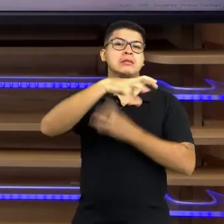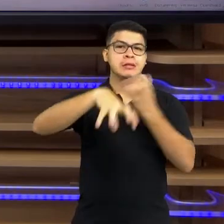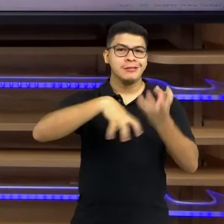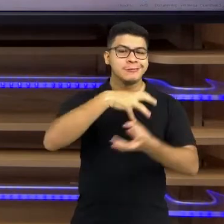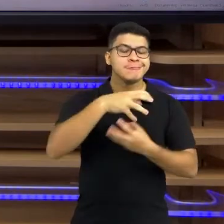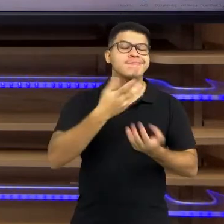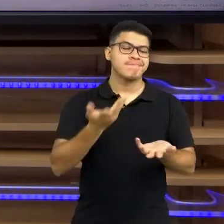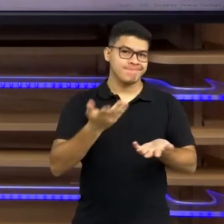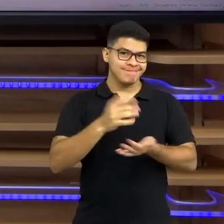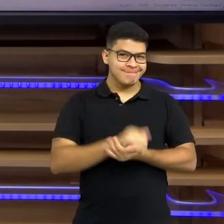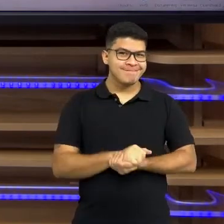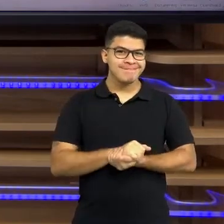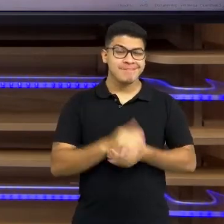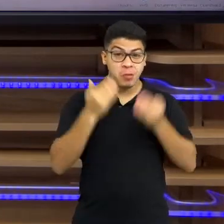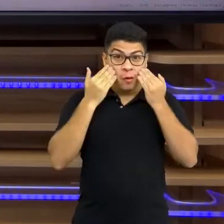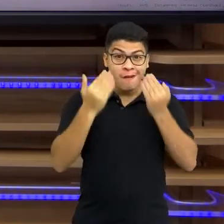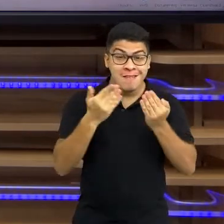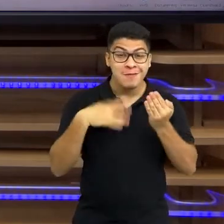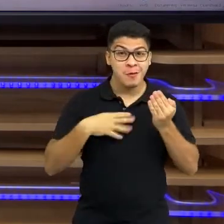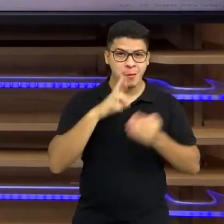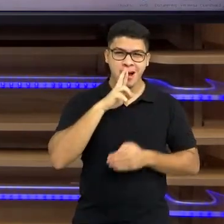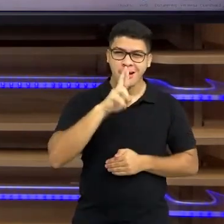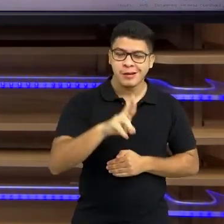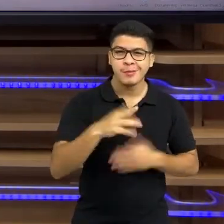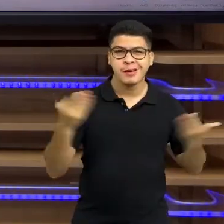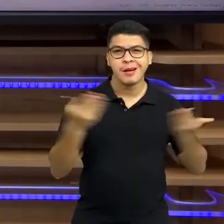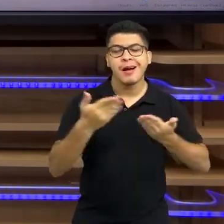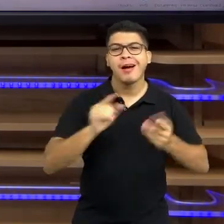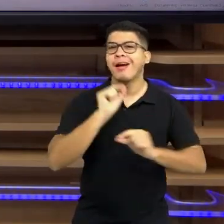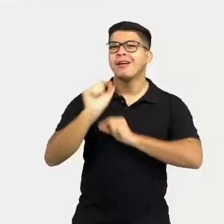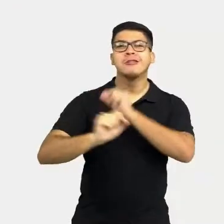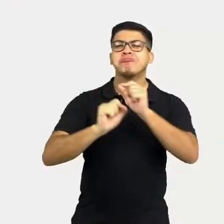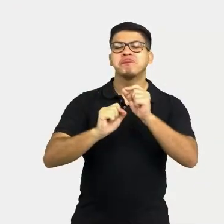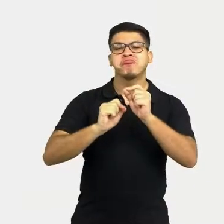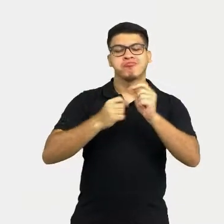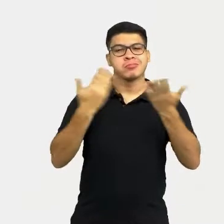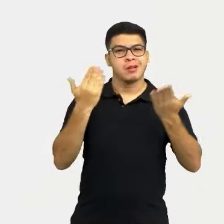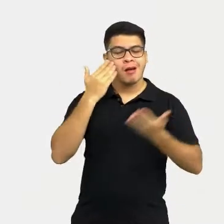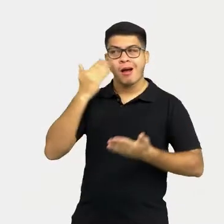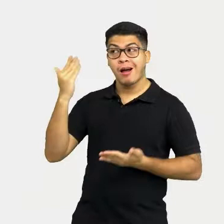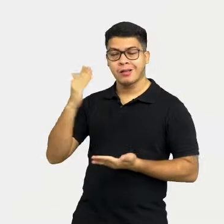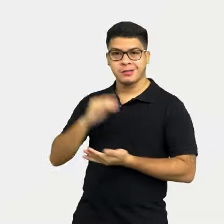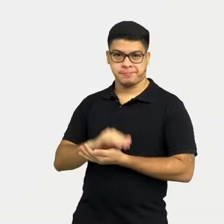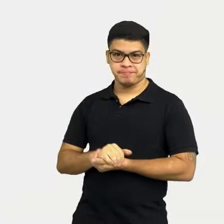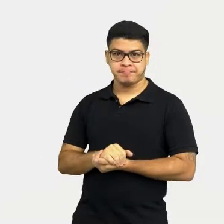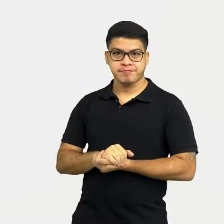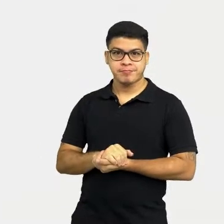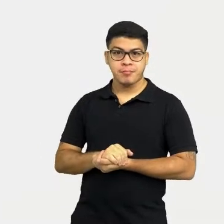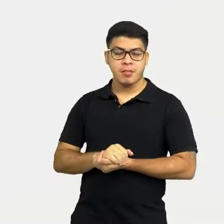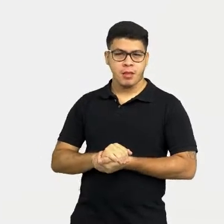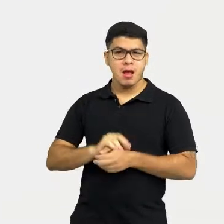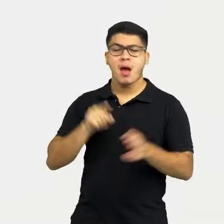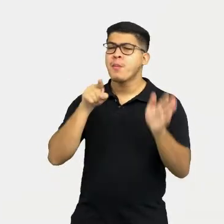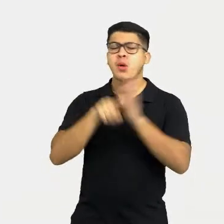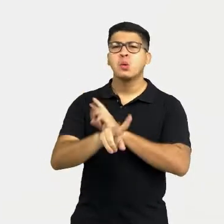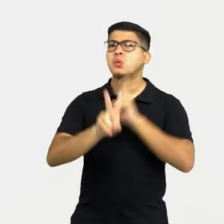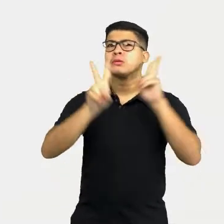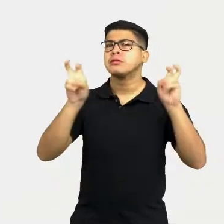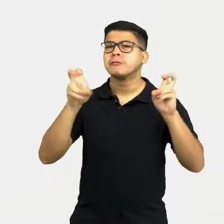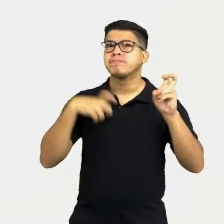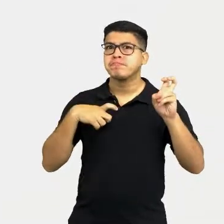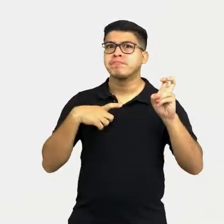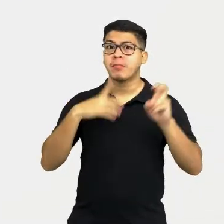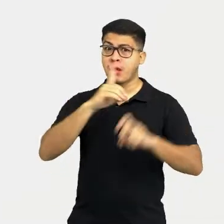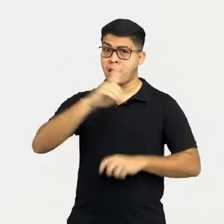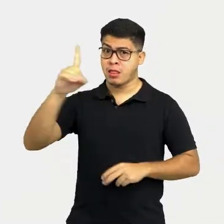perfeito? Vamos lá então tentar achar essa resposta aqui e trabalhar um pouquinho, né? A pergunta fala da morte de Deus, nós estamos falando da